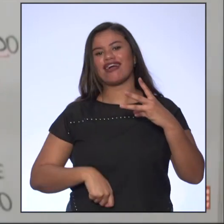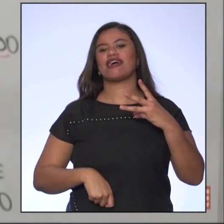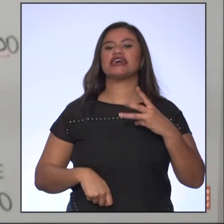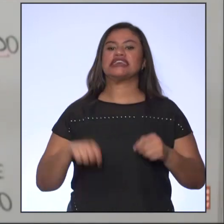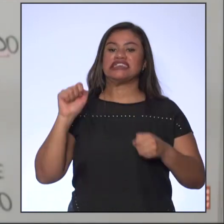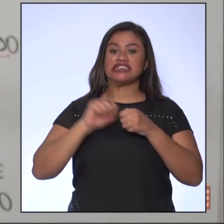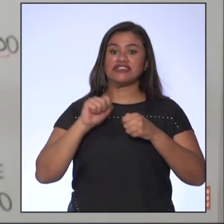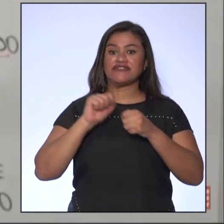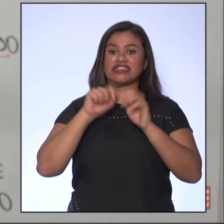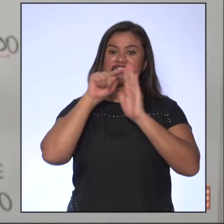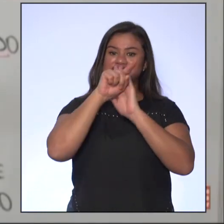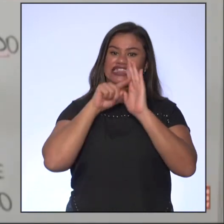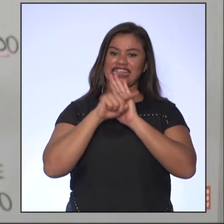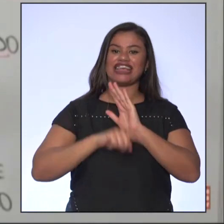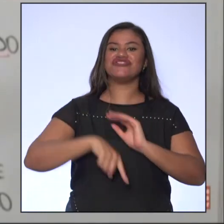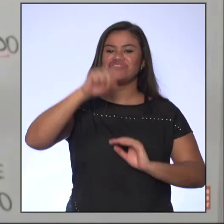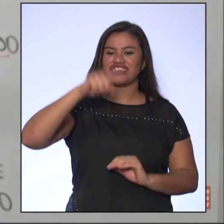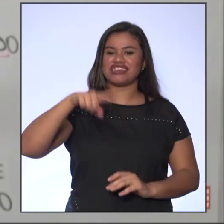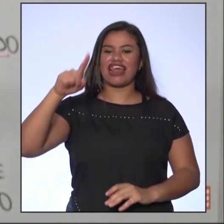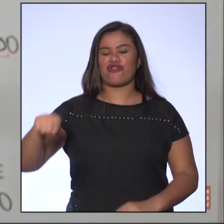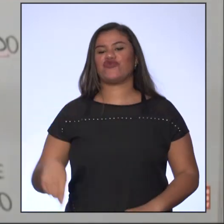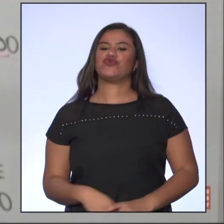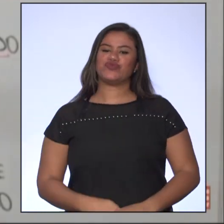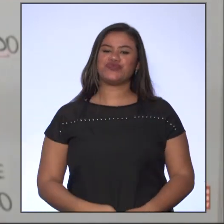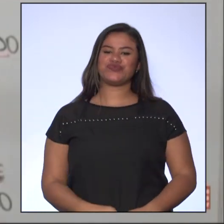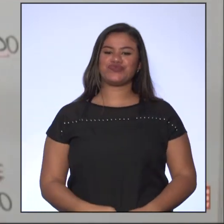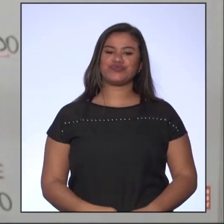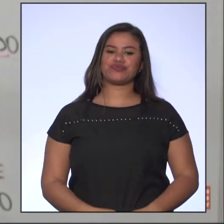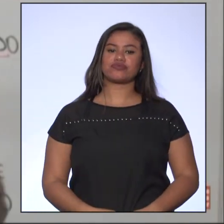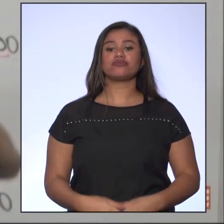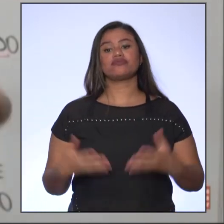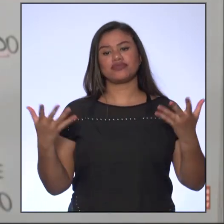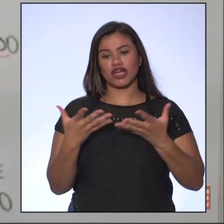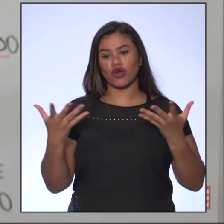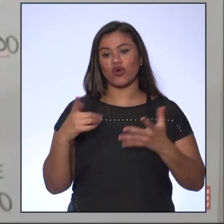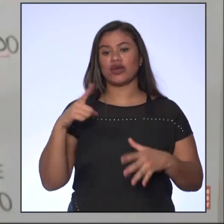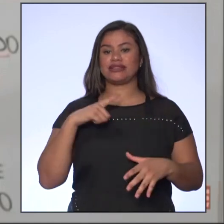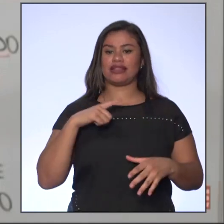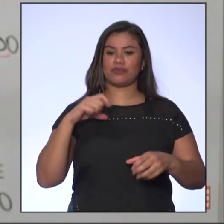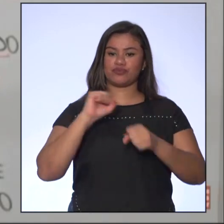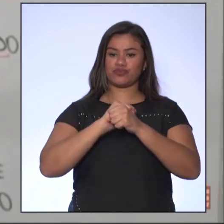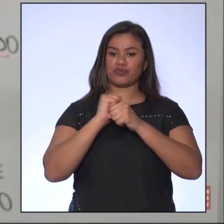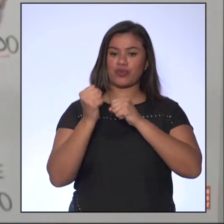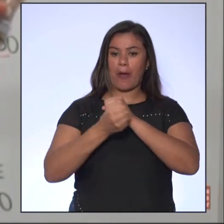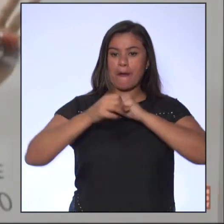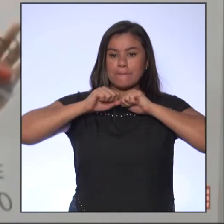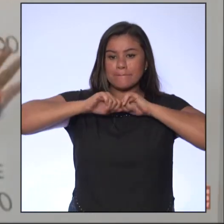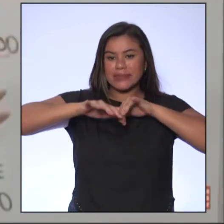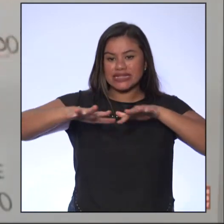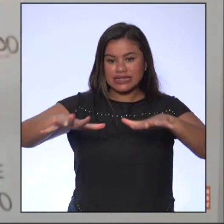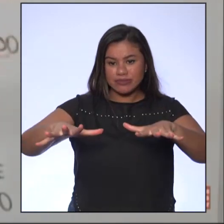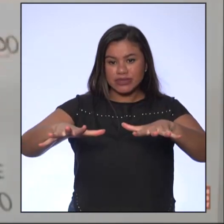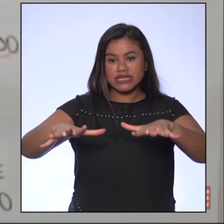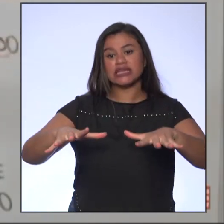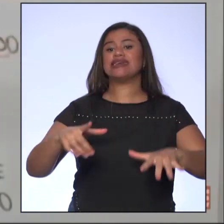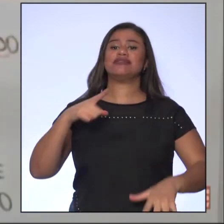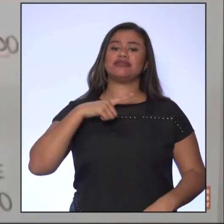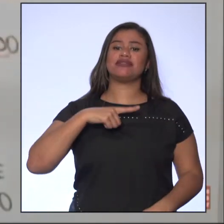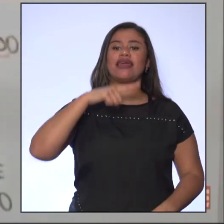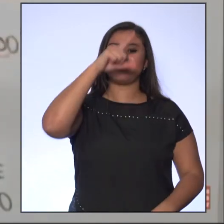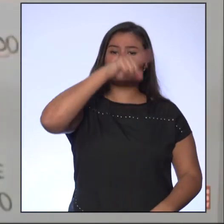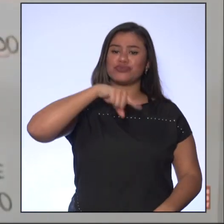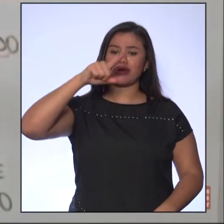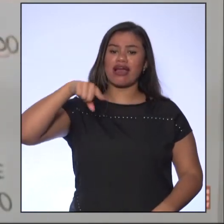fazer análise gráficas. Estamos vivendo aí um momento de uma pandemia e esse gráfico está aparecendo sempre aí nas redes